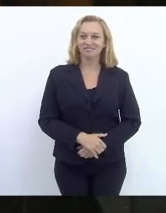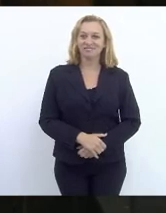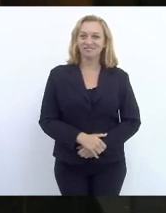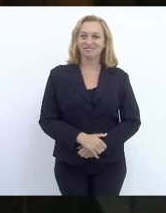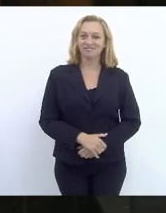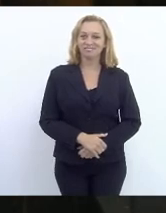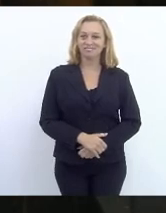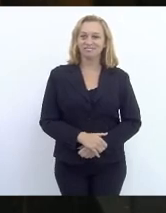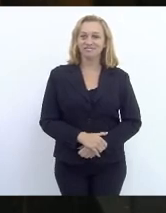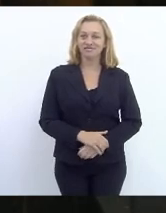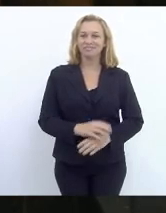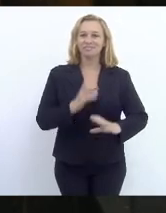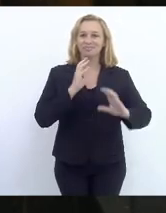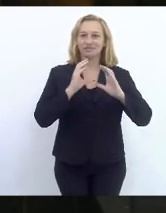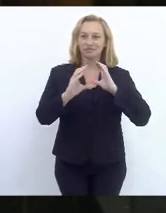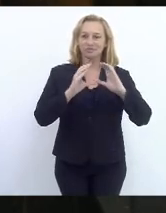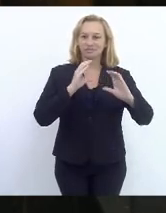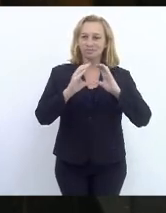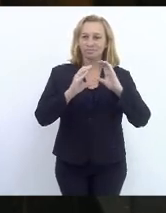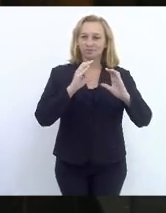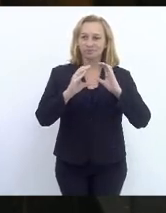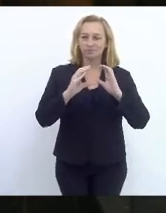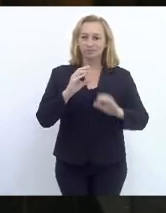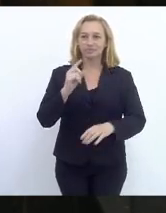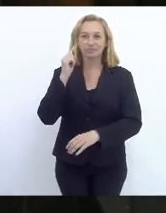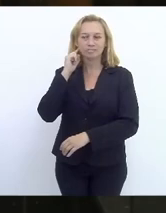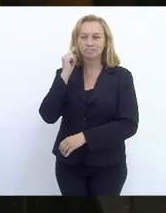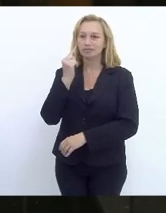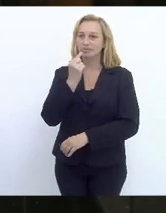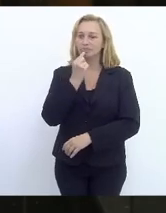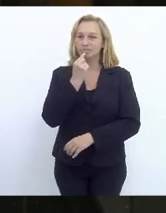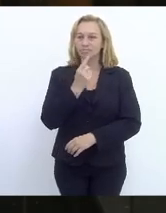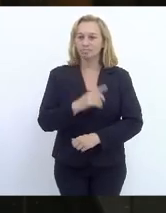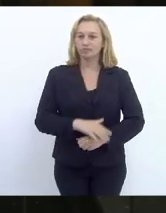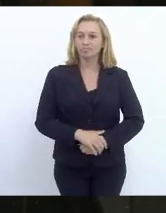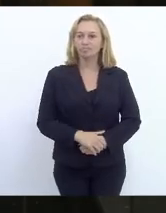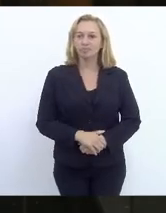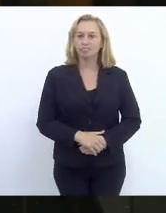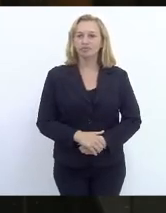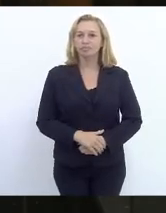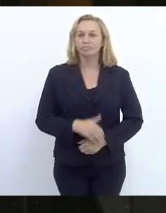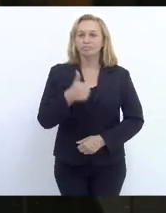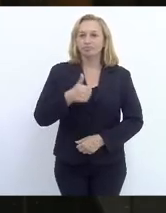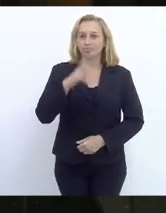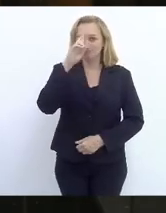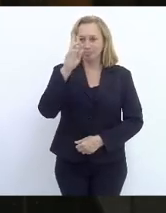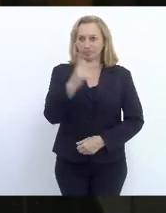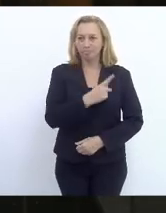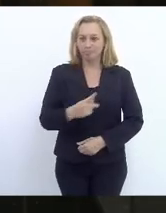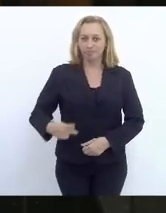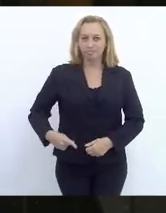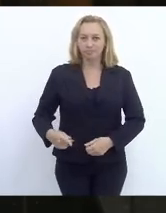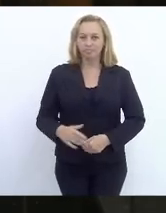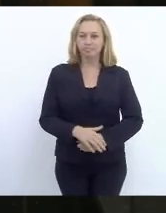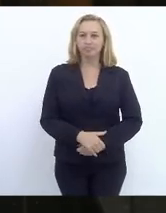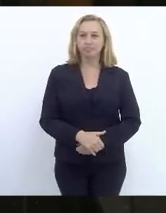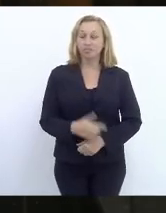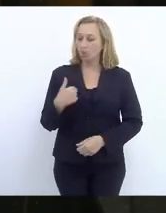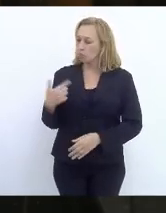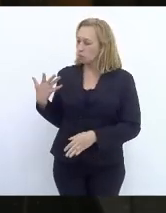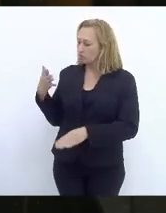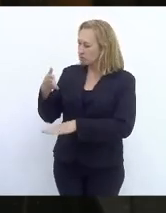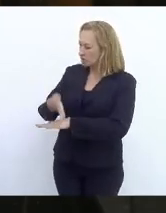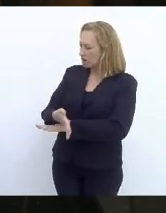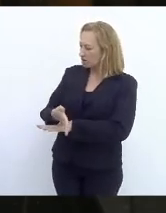aos deficientes auditivos primeiro senhor presidente entrava eu